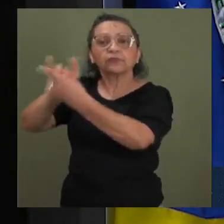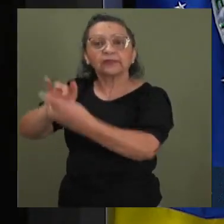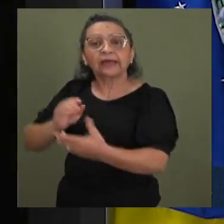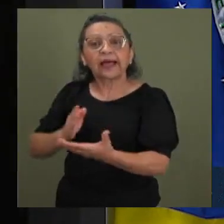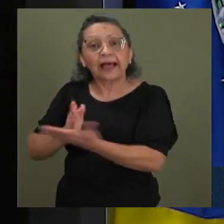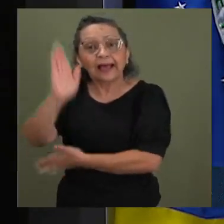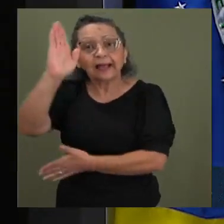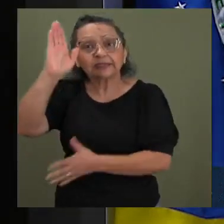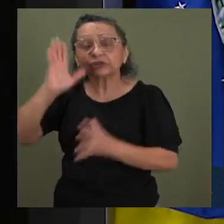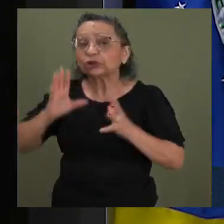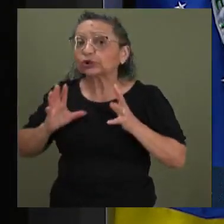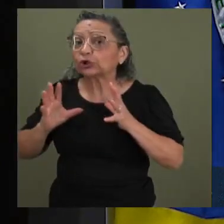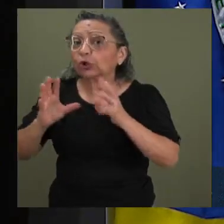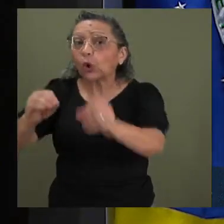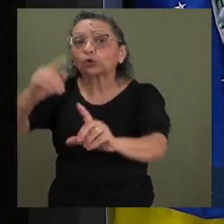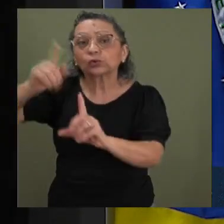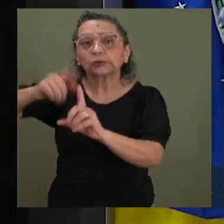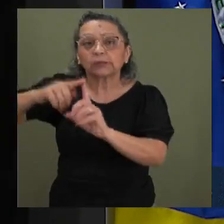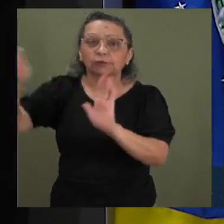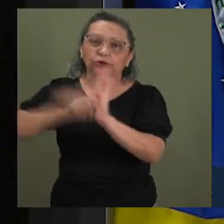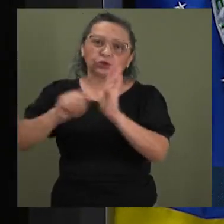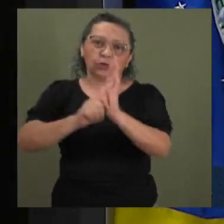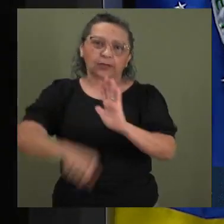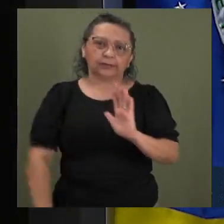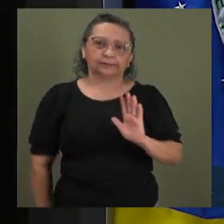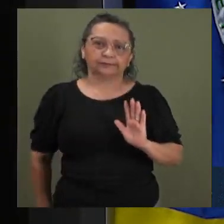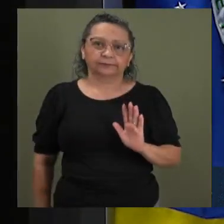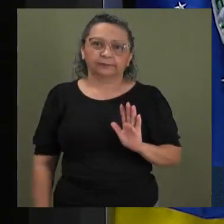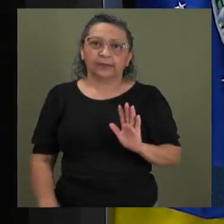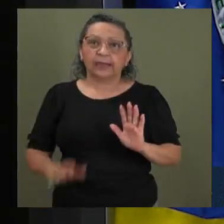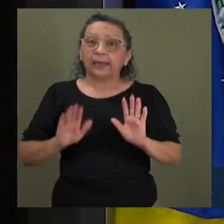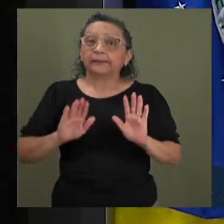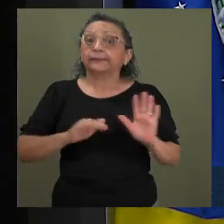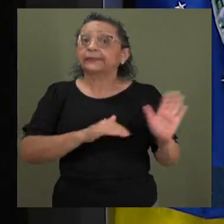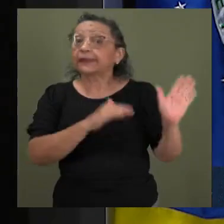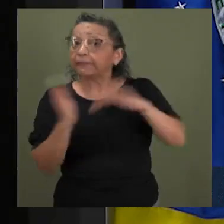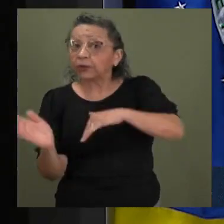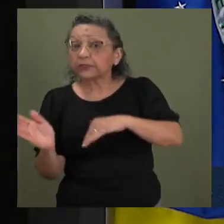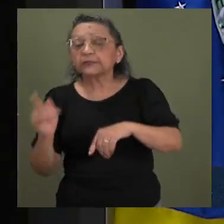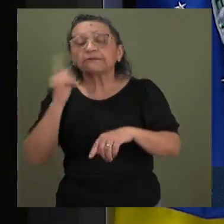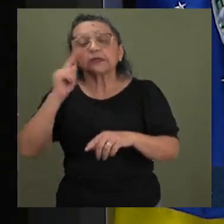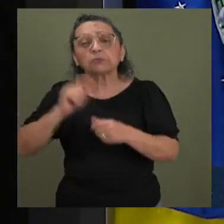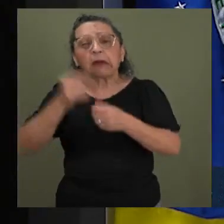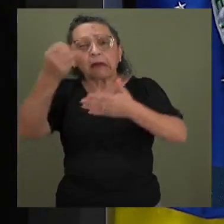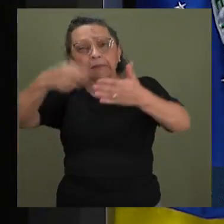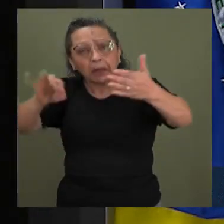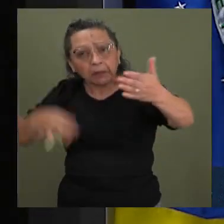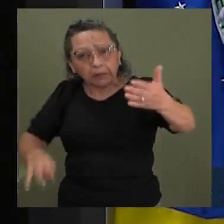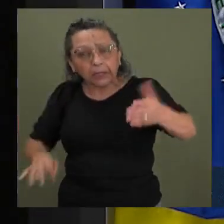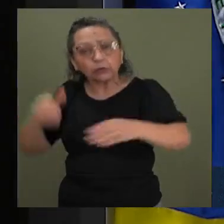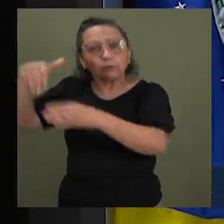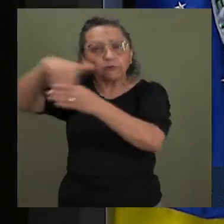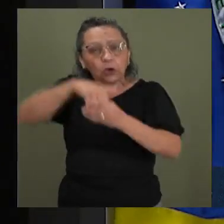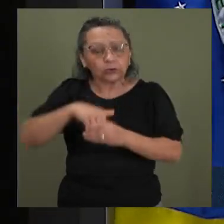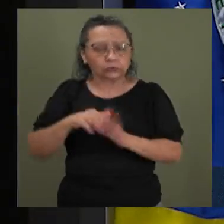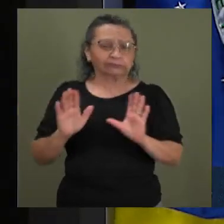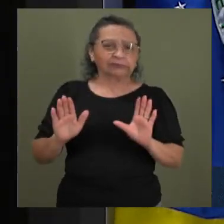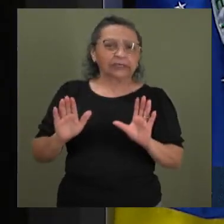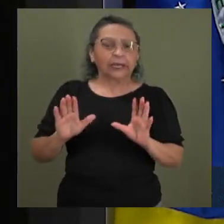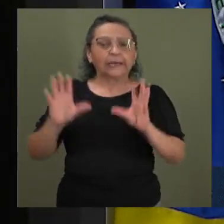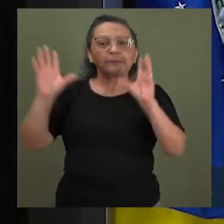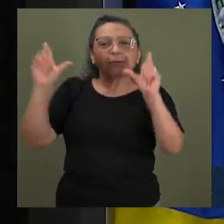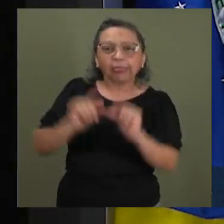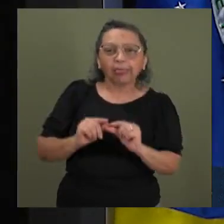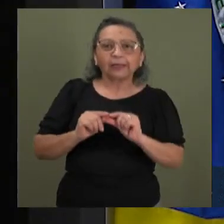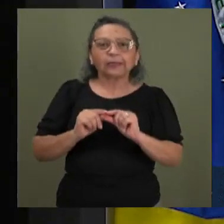legalização de todas as drogas. Mais tarde, fez uma revisão em seu voto, restringindo a